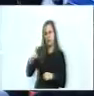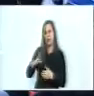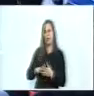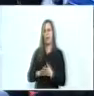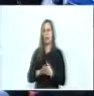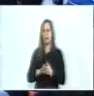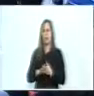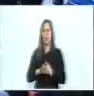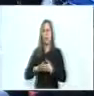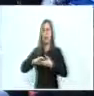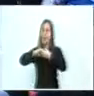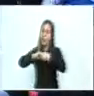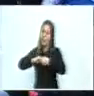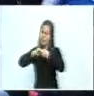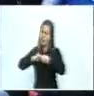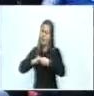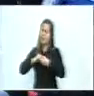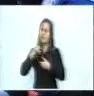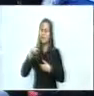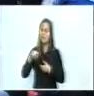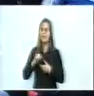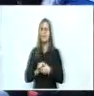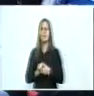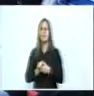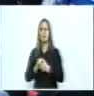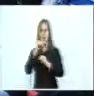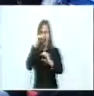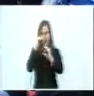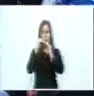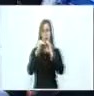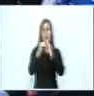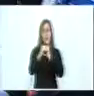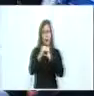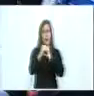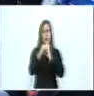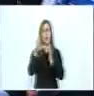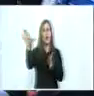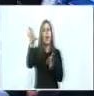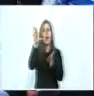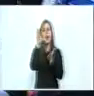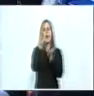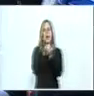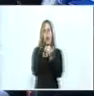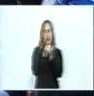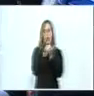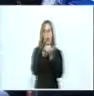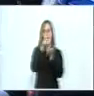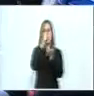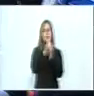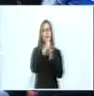cordiais cumprimentos, venho encaminhar-lhe anexo cópia do contrato de rateio